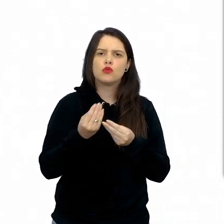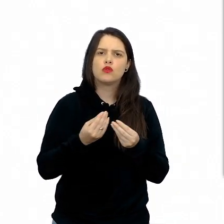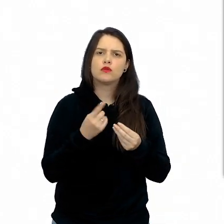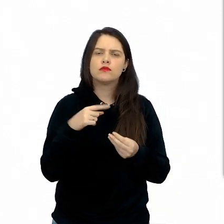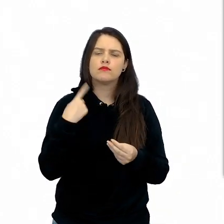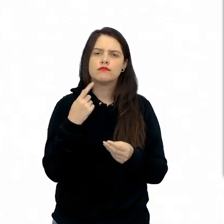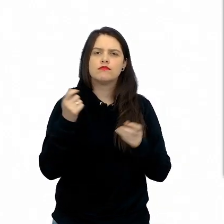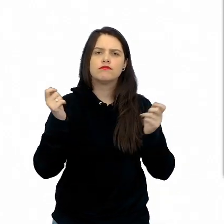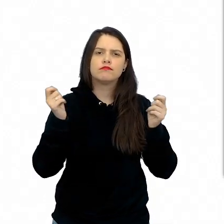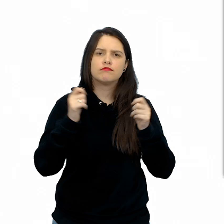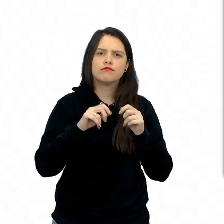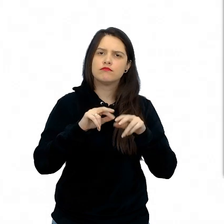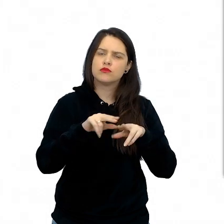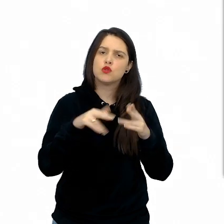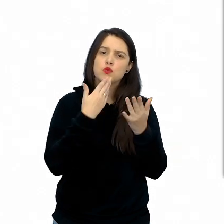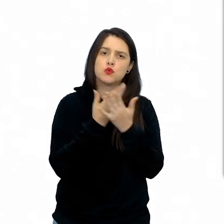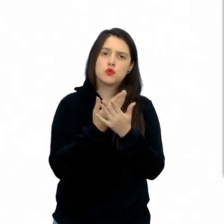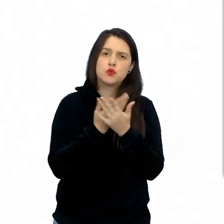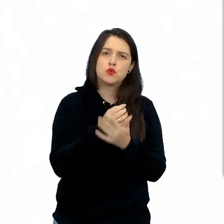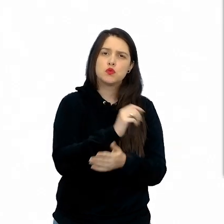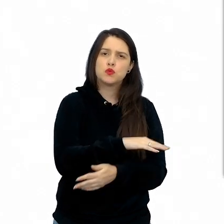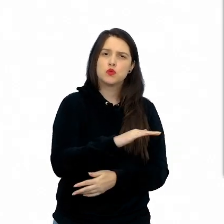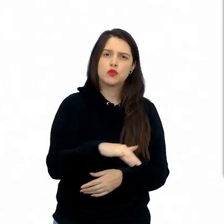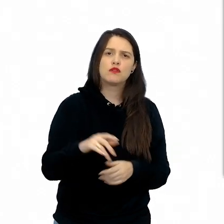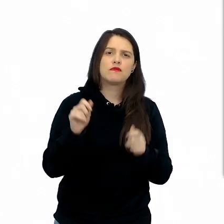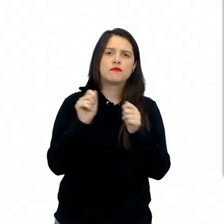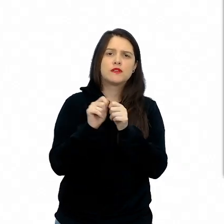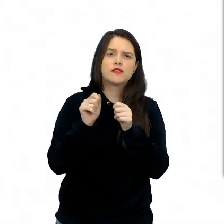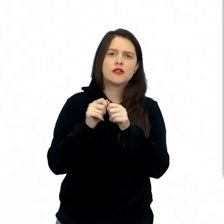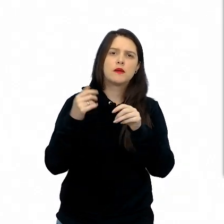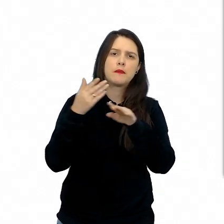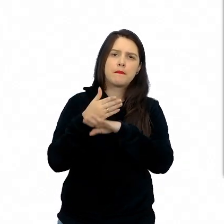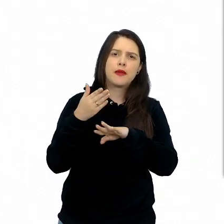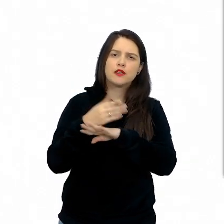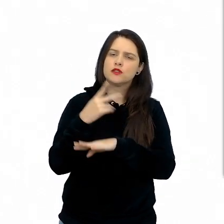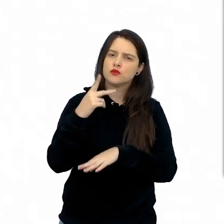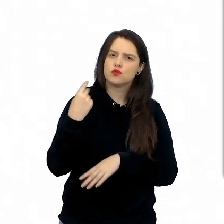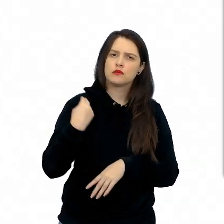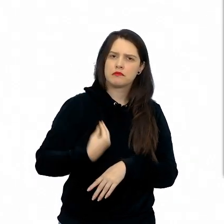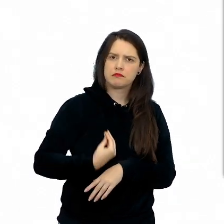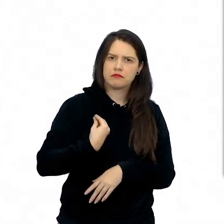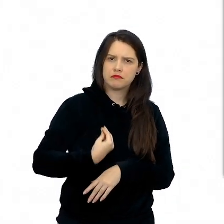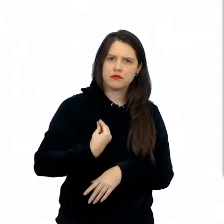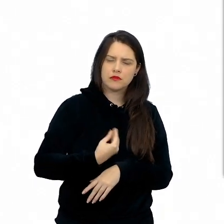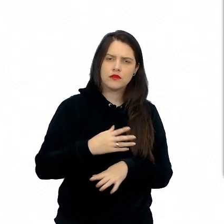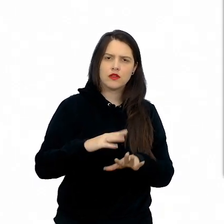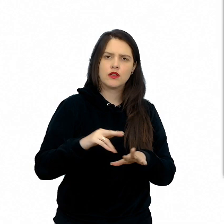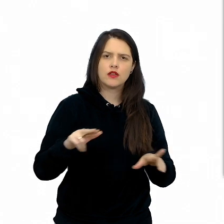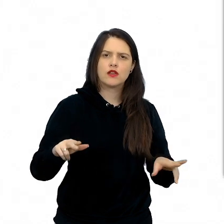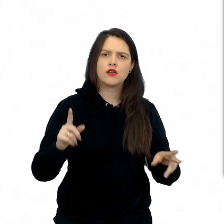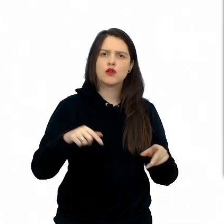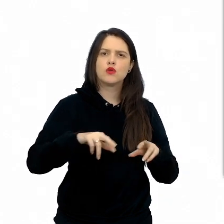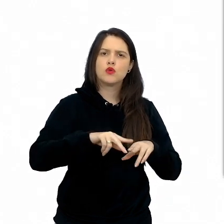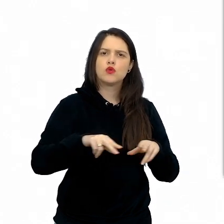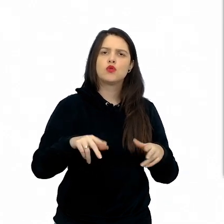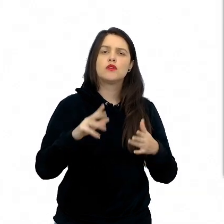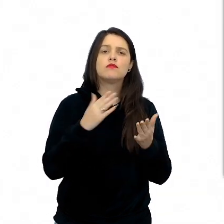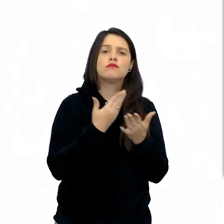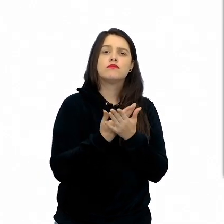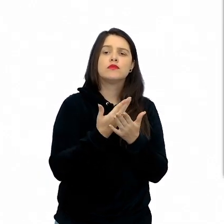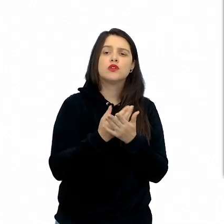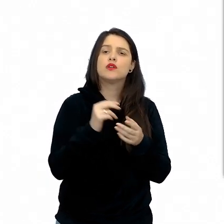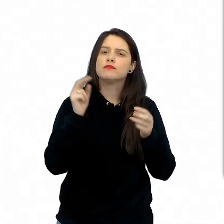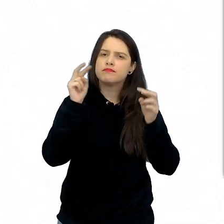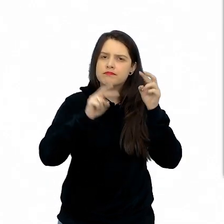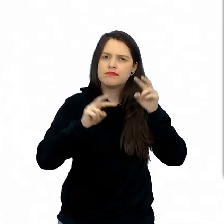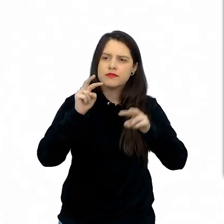protagonismo dos estudantes, fazendo parte da sua aprendizagem. Vale ressaltar que os estudantes devem